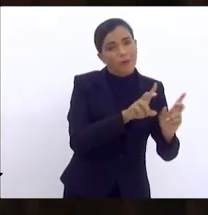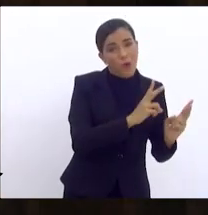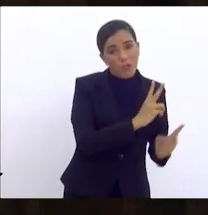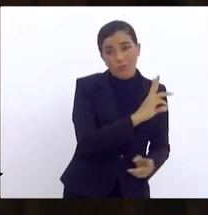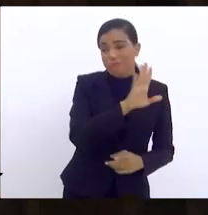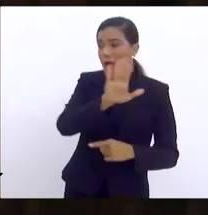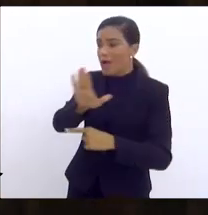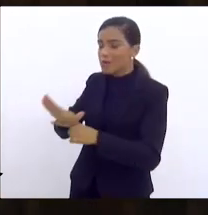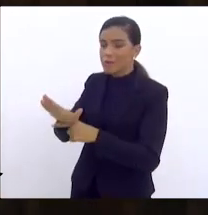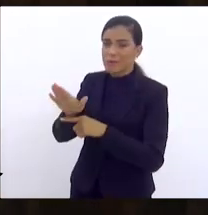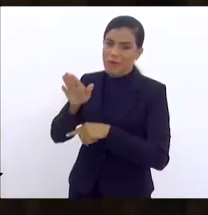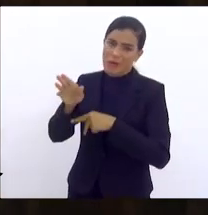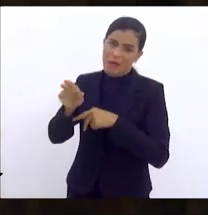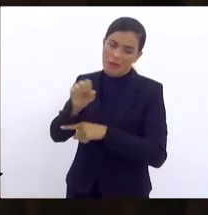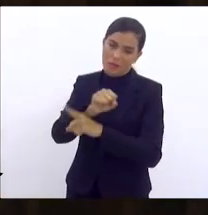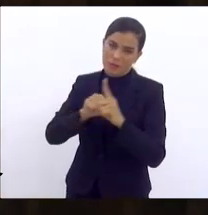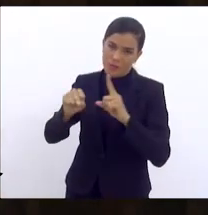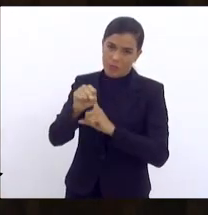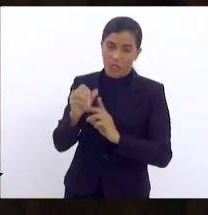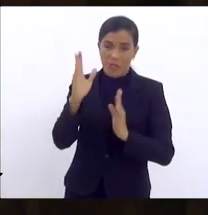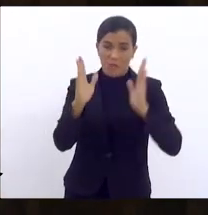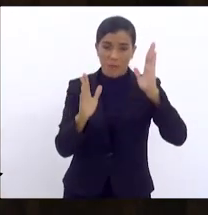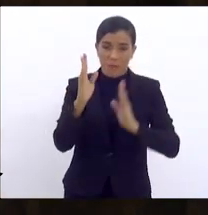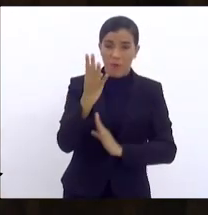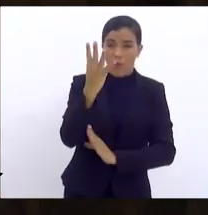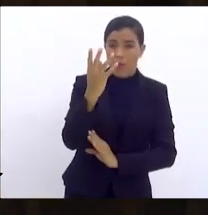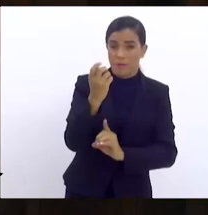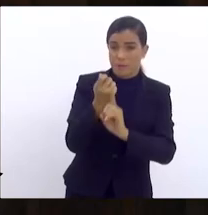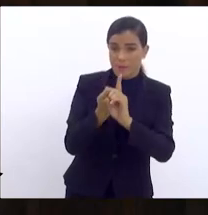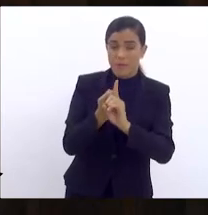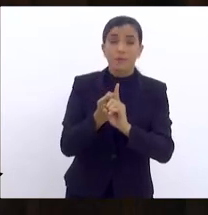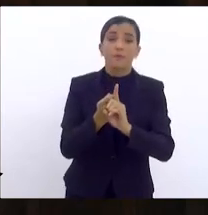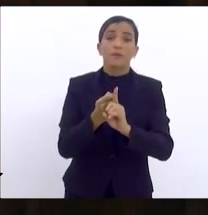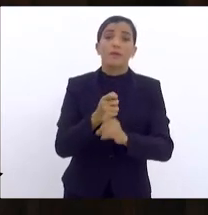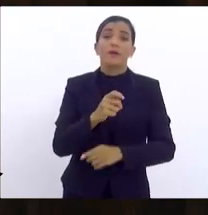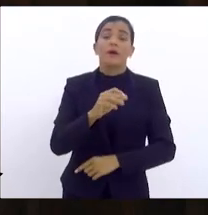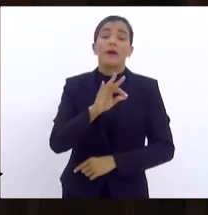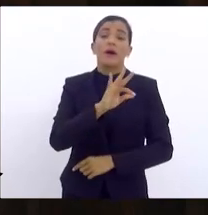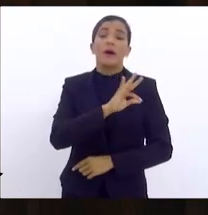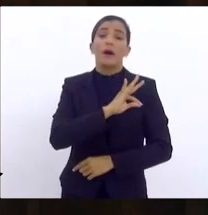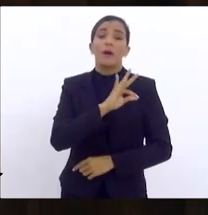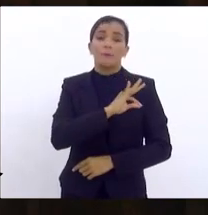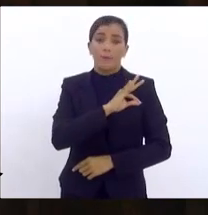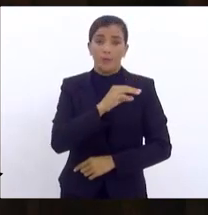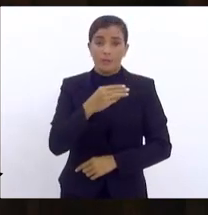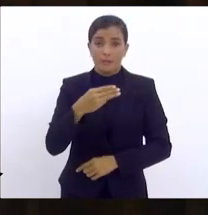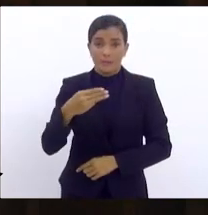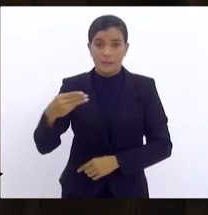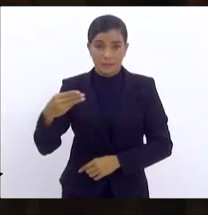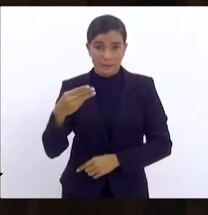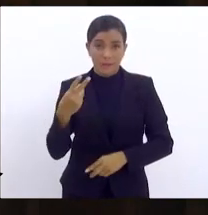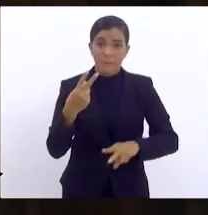nesse período de quatro meses a polícia militar prendeu